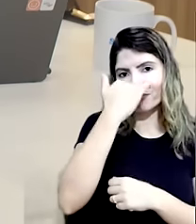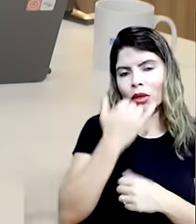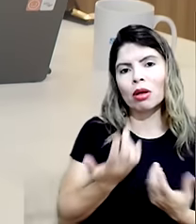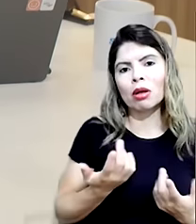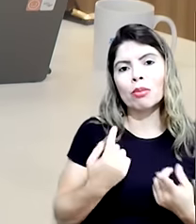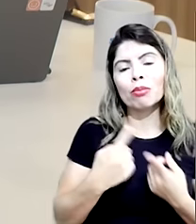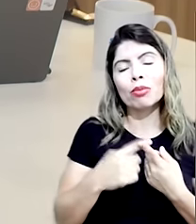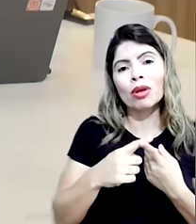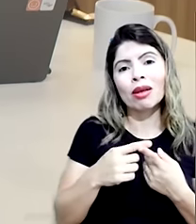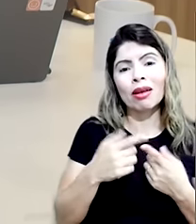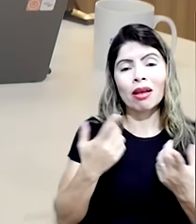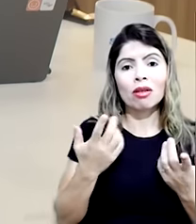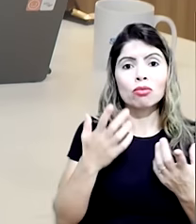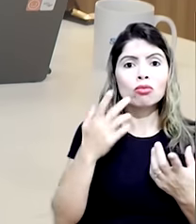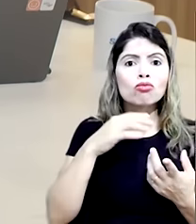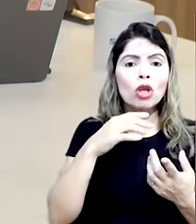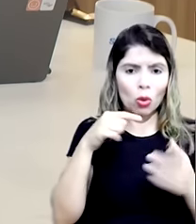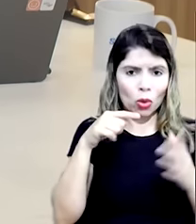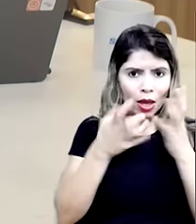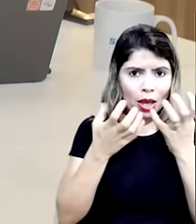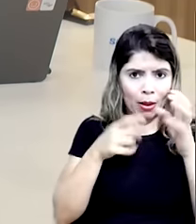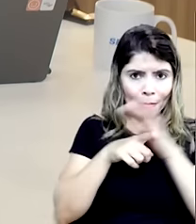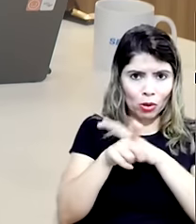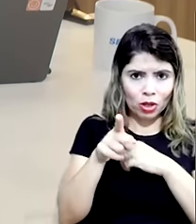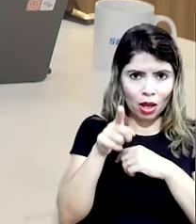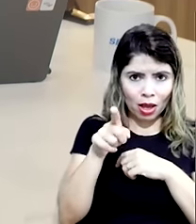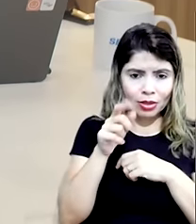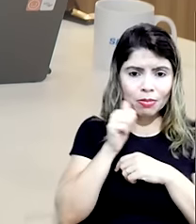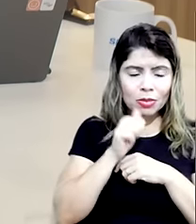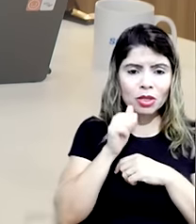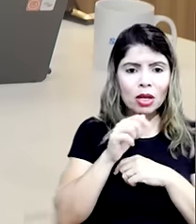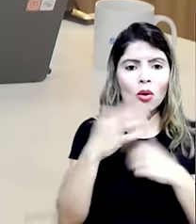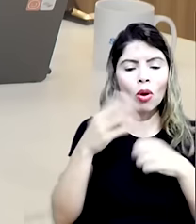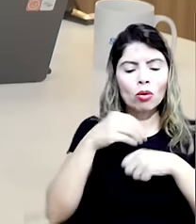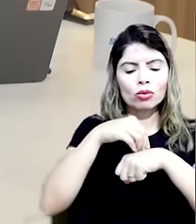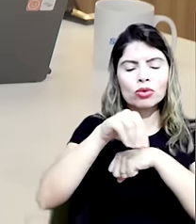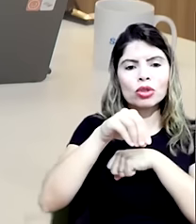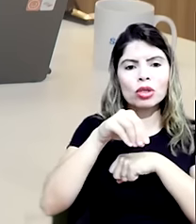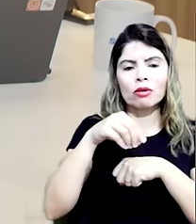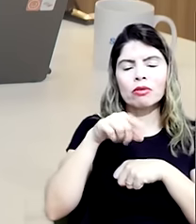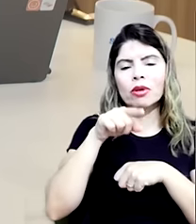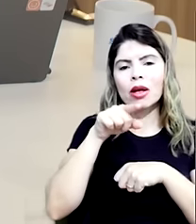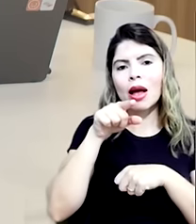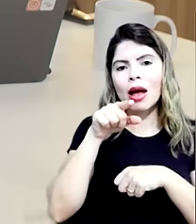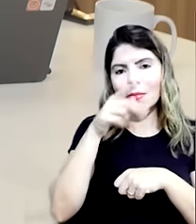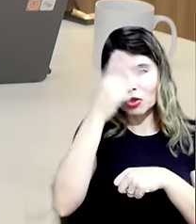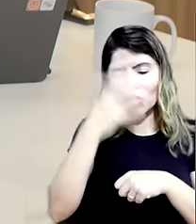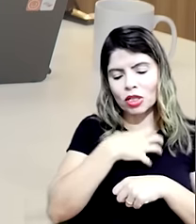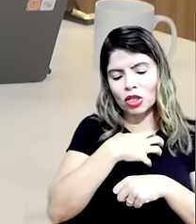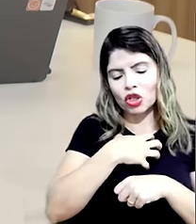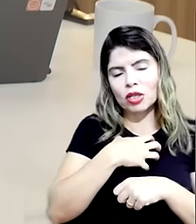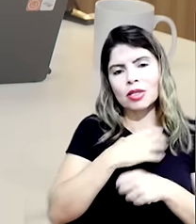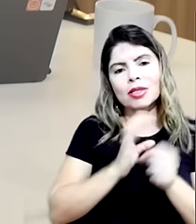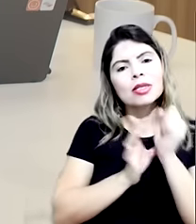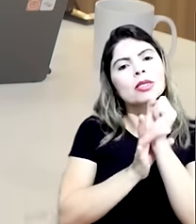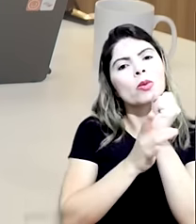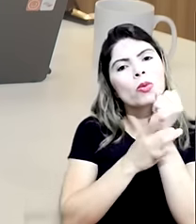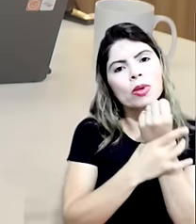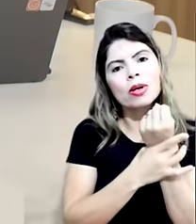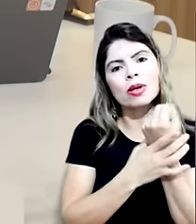e eu queria perguntar pra Kate né quais as dicas que você pode aí sugerir para que ele se sinta mais seguro e tira essa